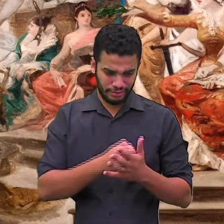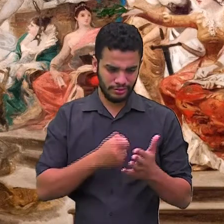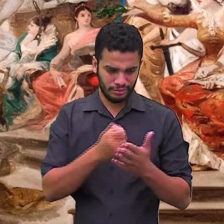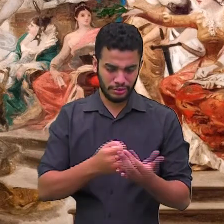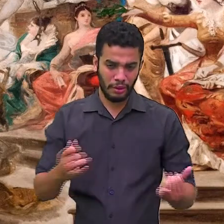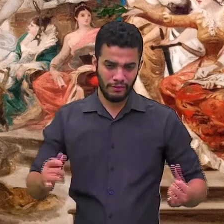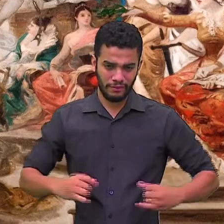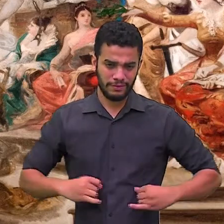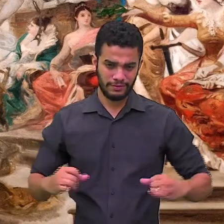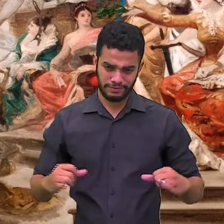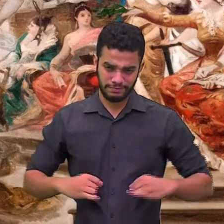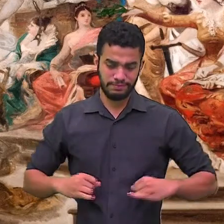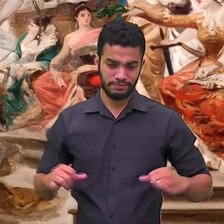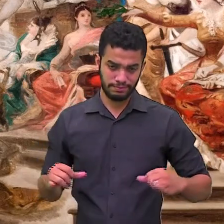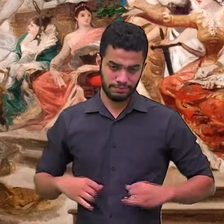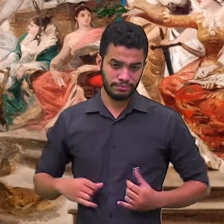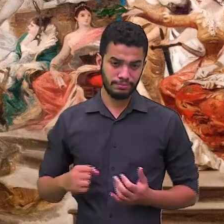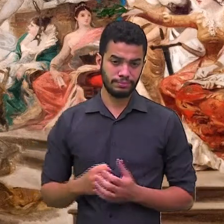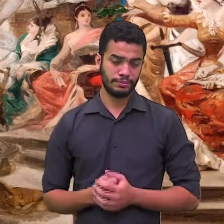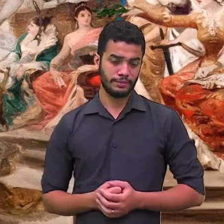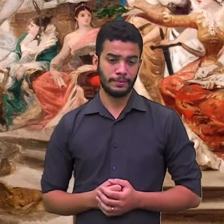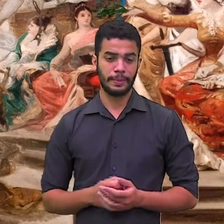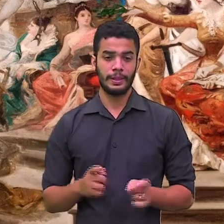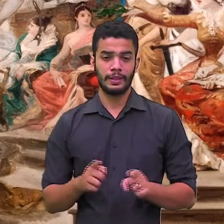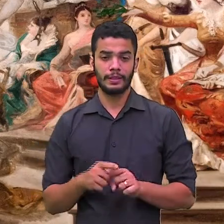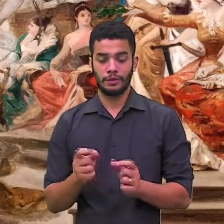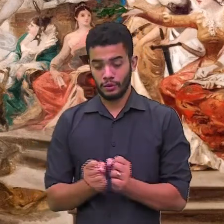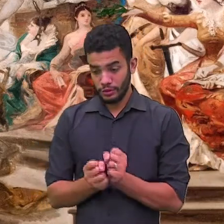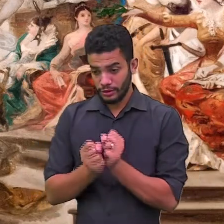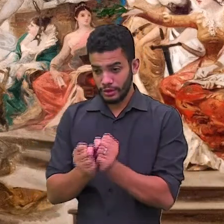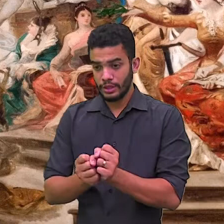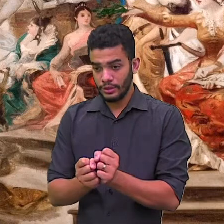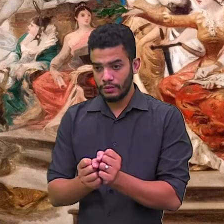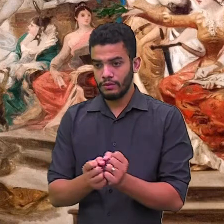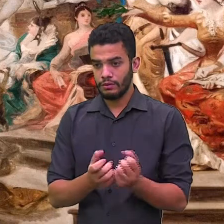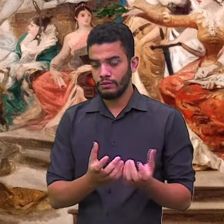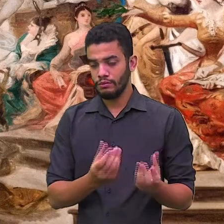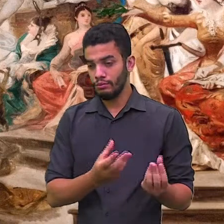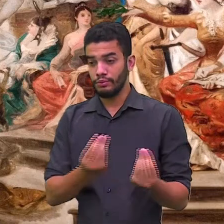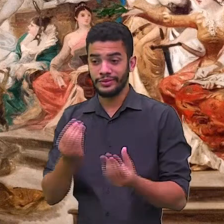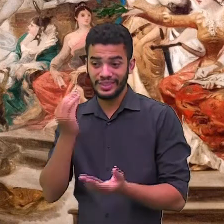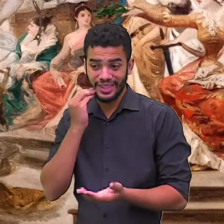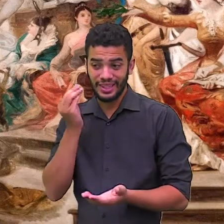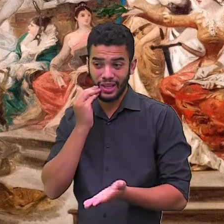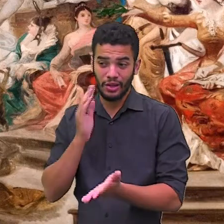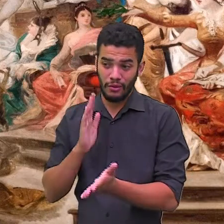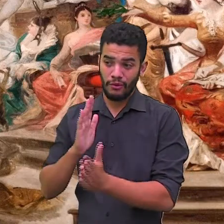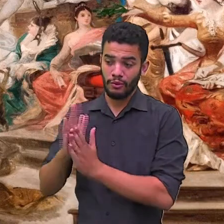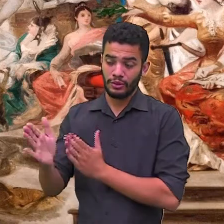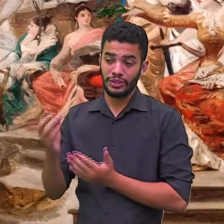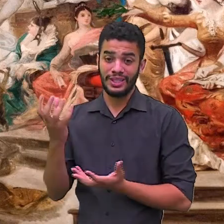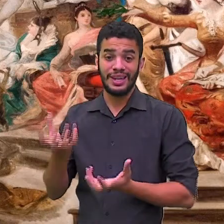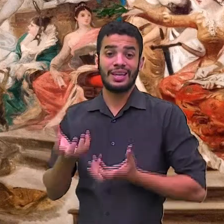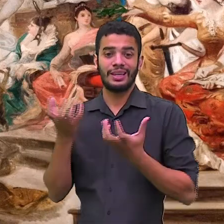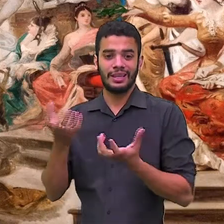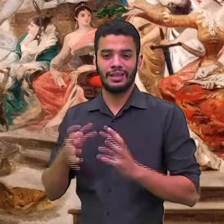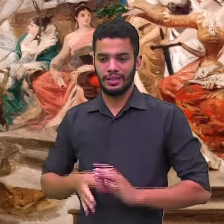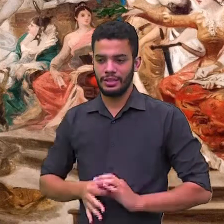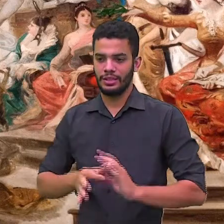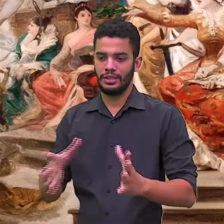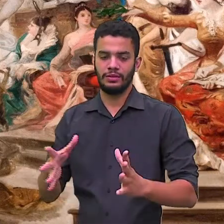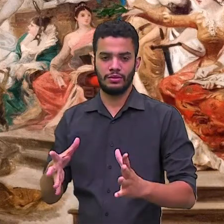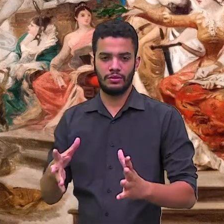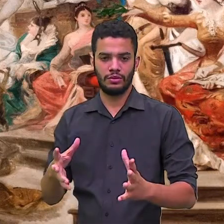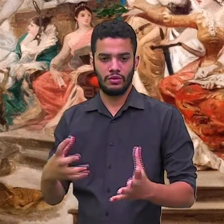escravos faziam, né, lutavam e também fugiam como uma forma de